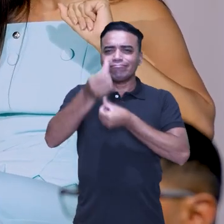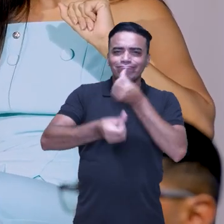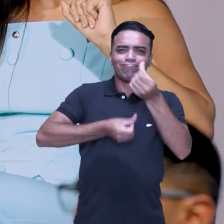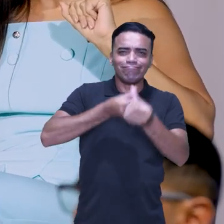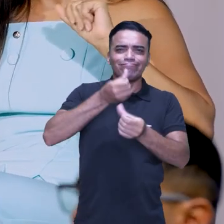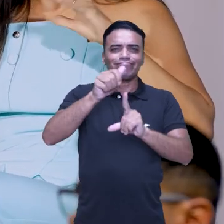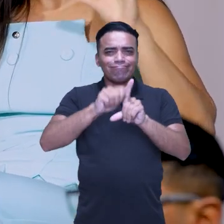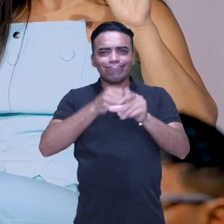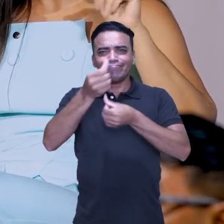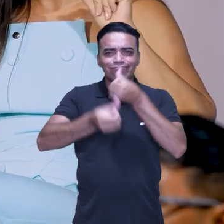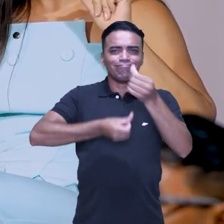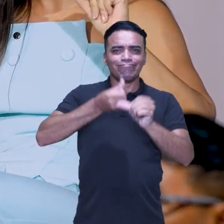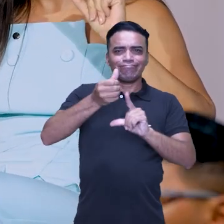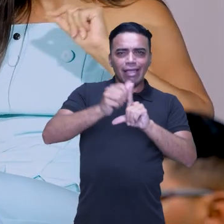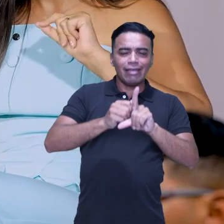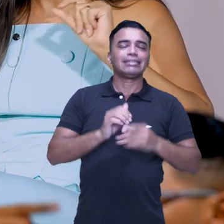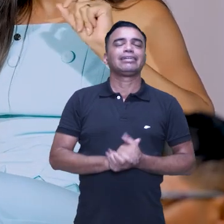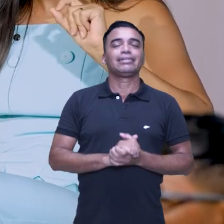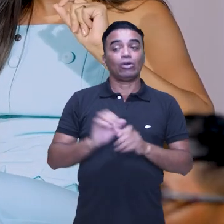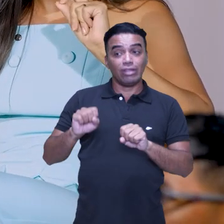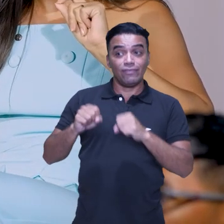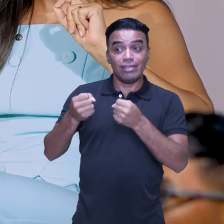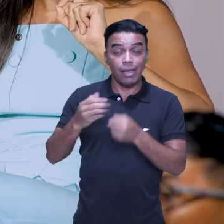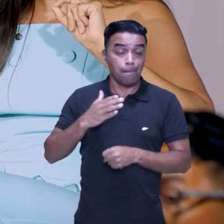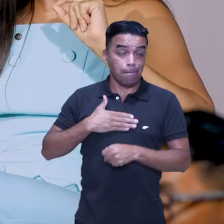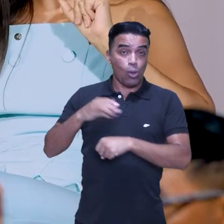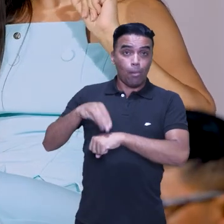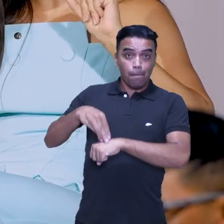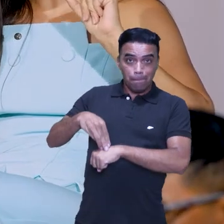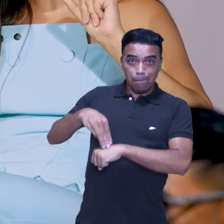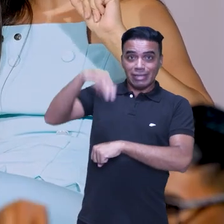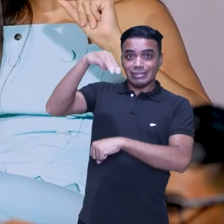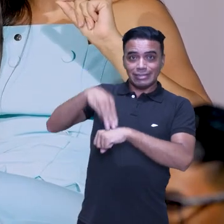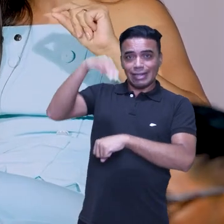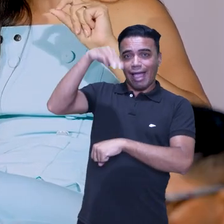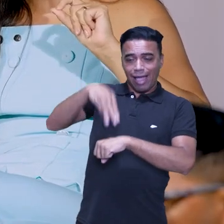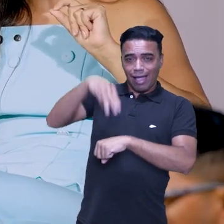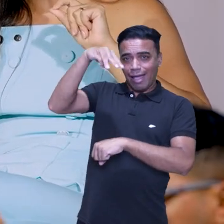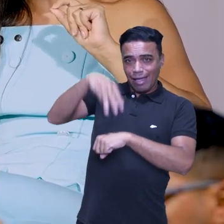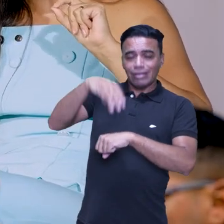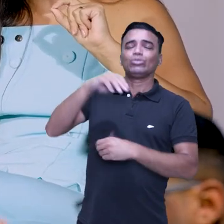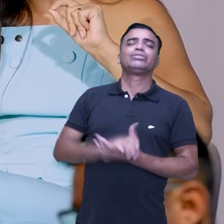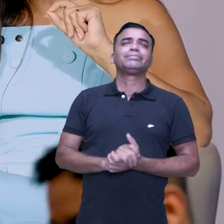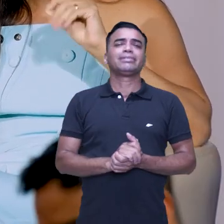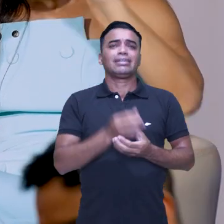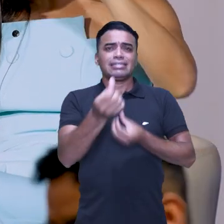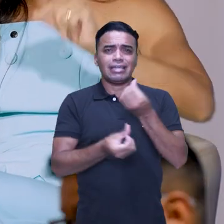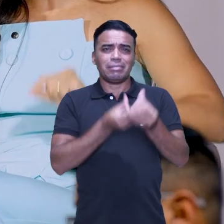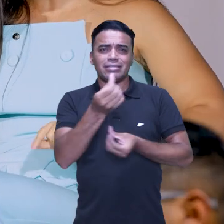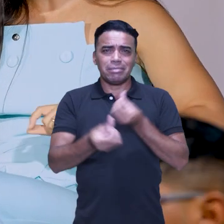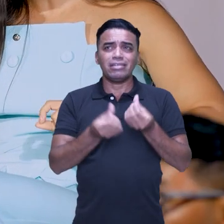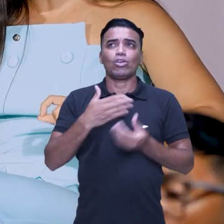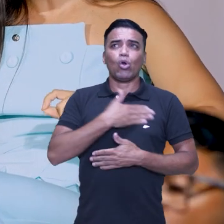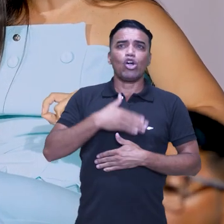especialmente após defender o meu mestrado, semestre após semestre, eu gosto de